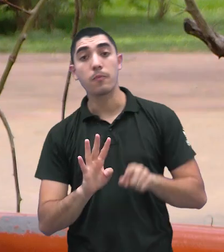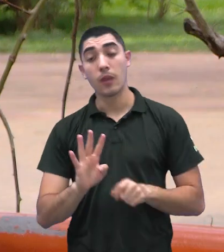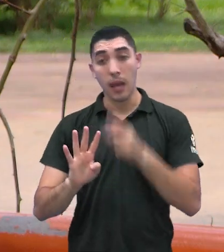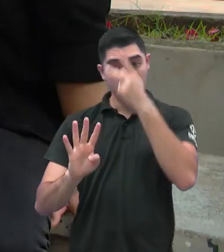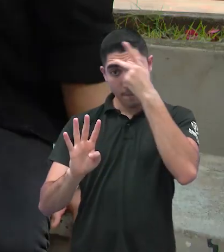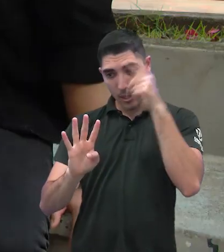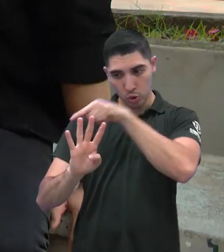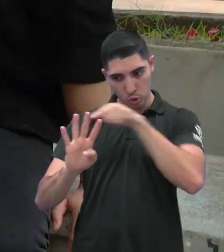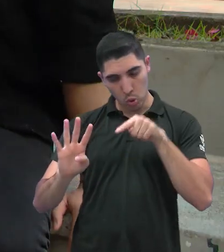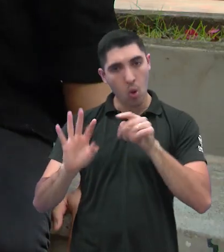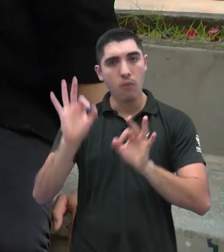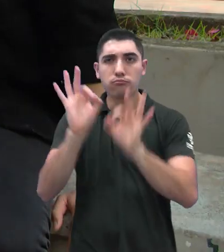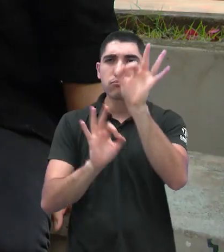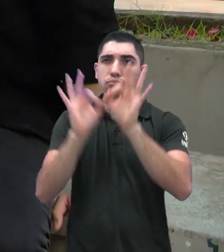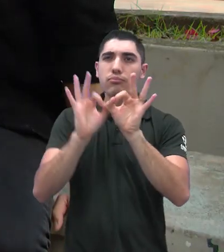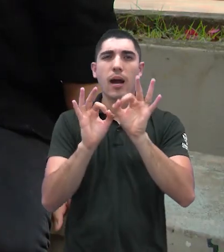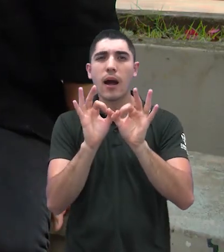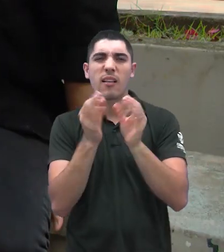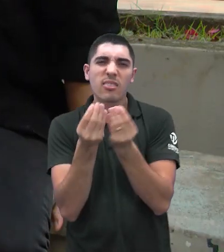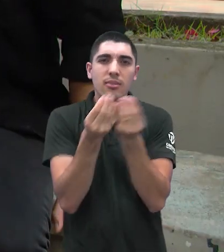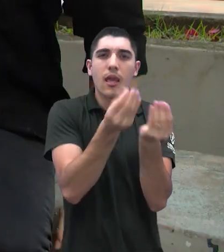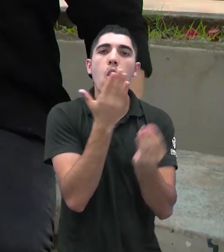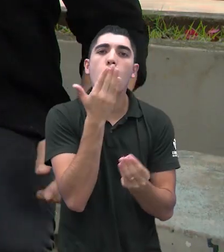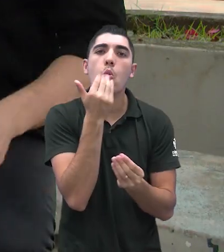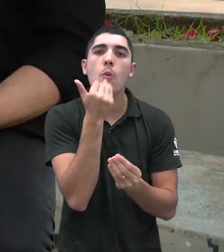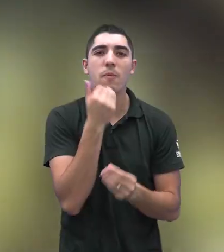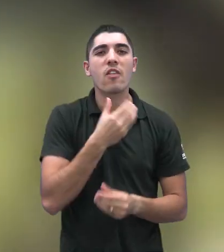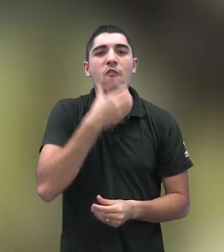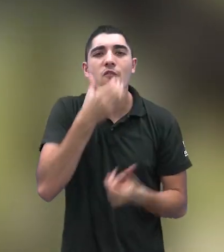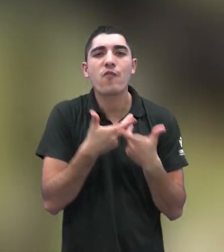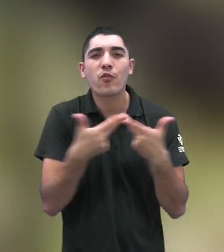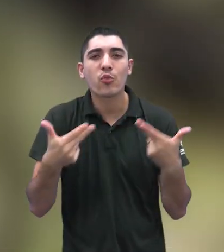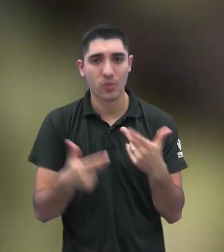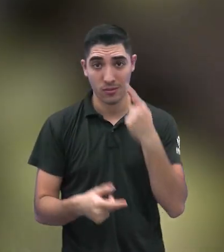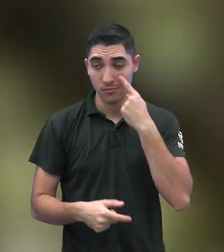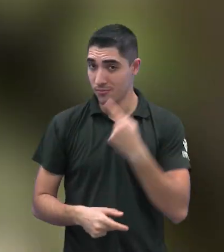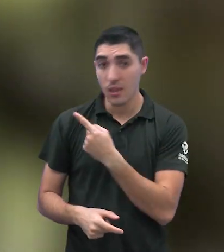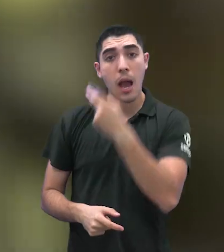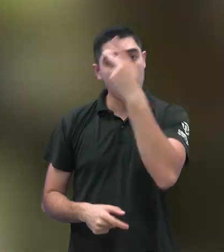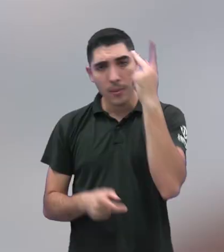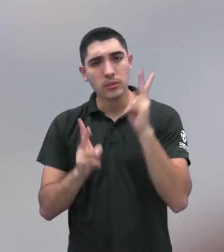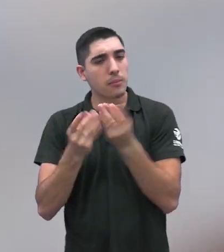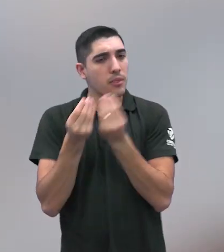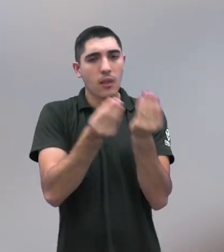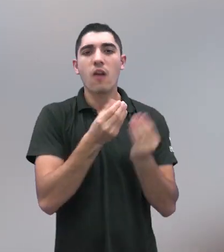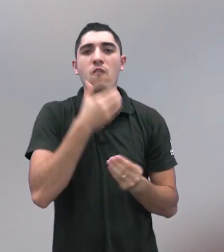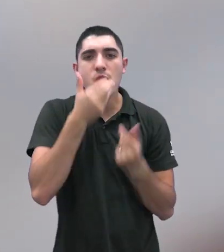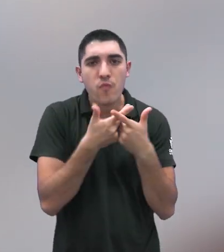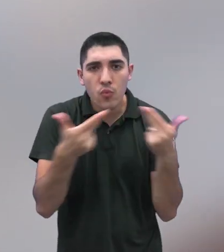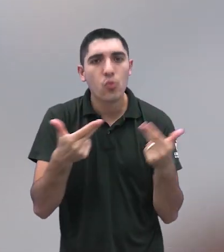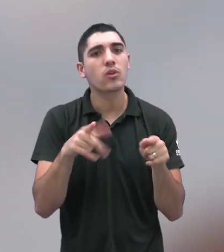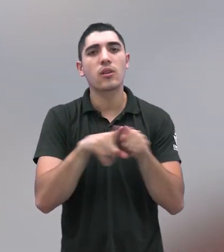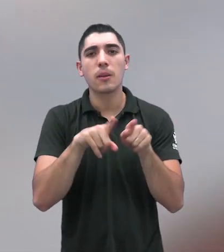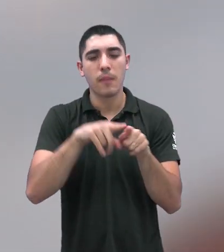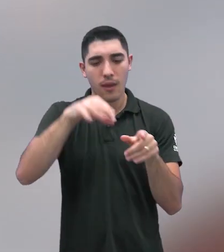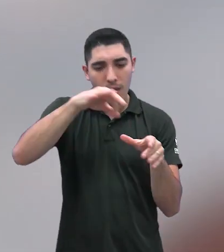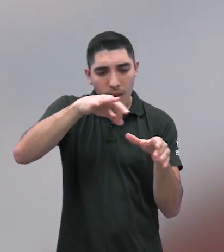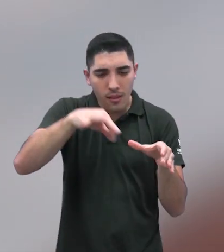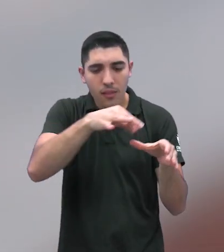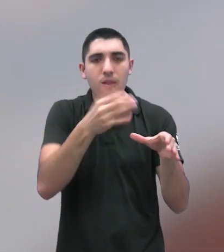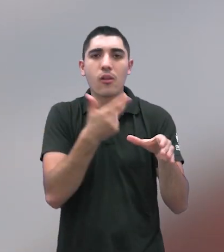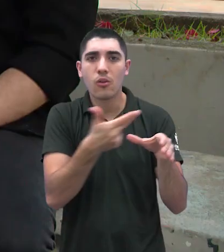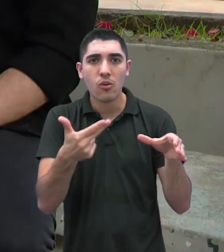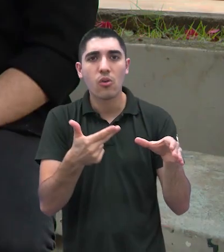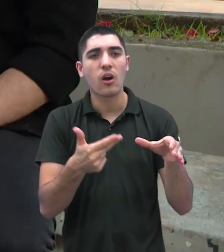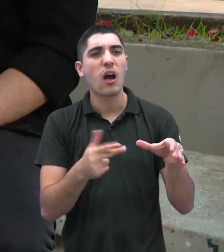da praça montou um comedouro ali para botar frutinha para ela. Sim. Daí o pessoal começou a trazer fruta, semente, a gente começou também.